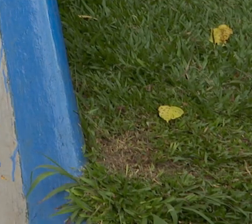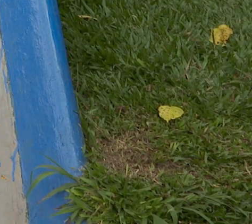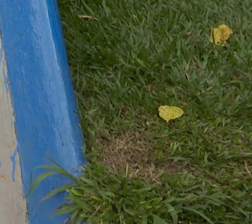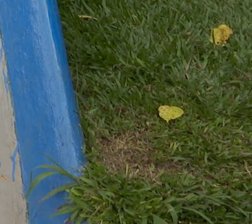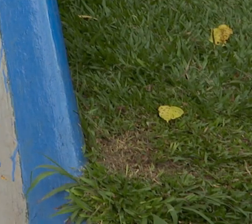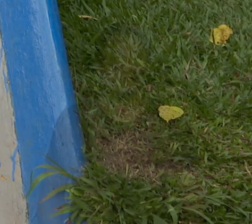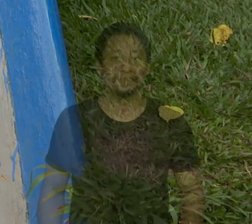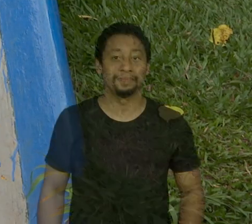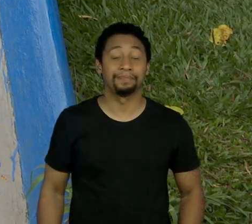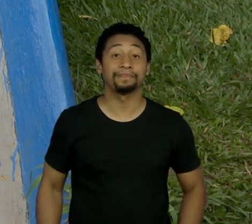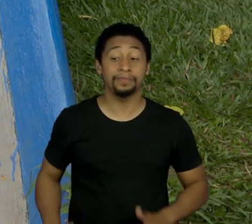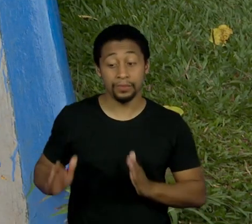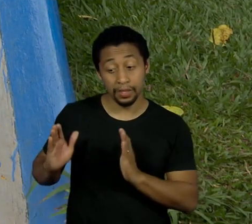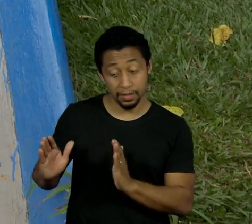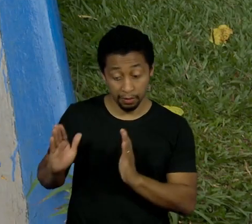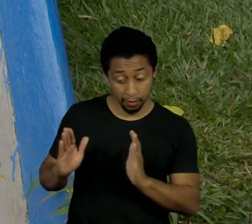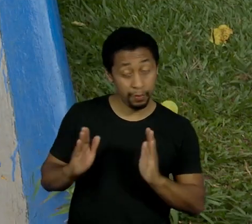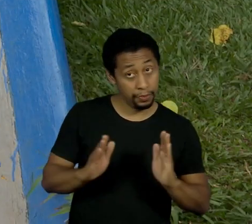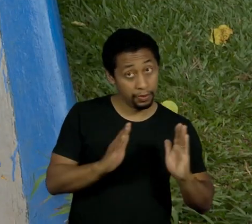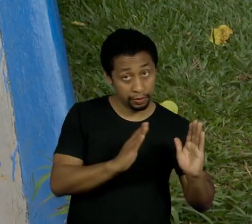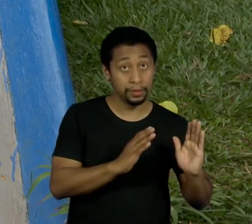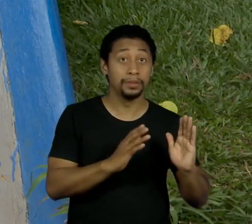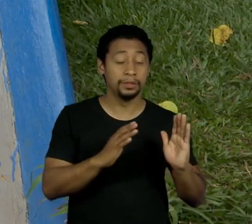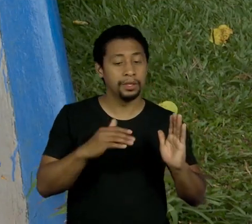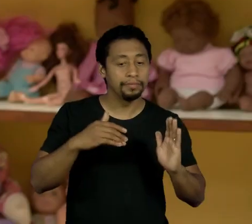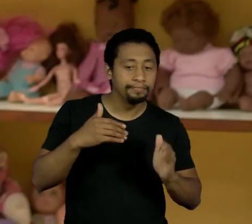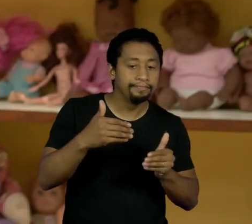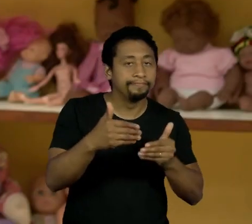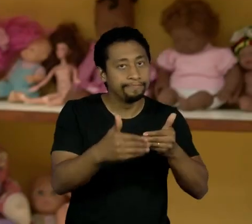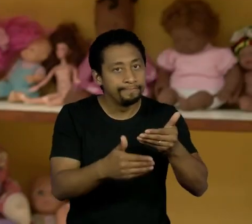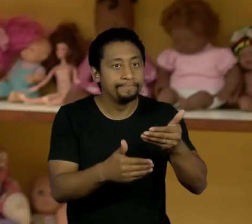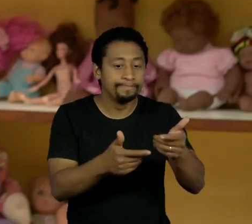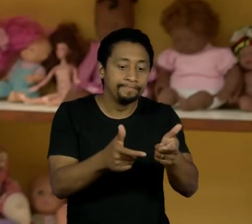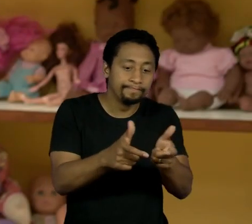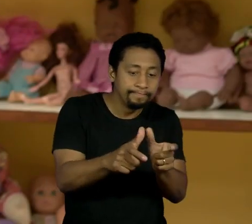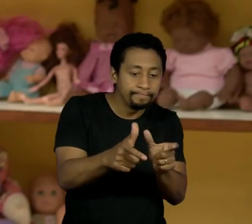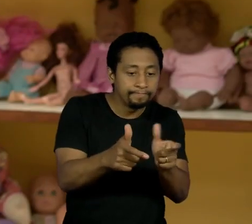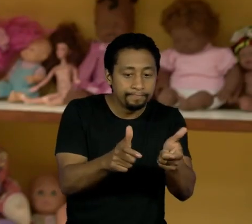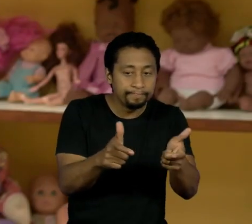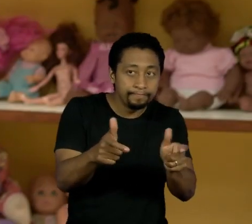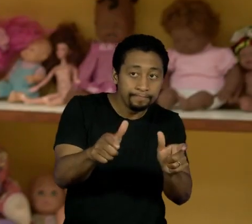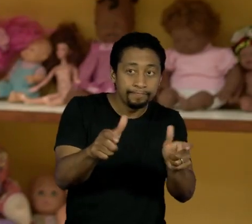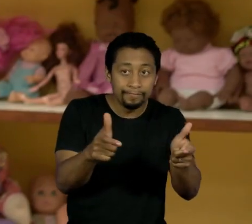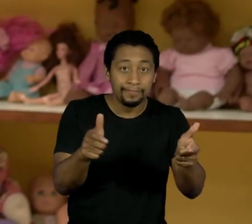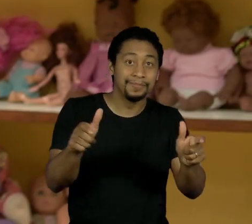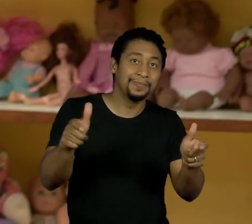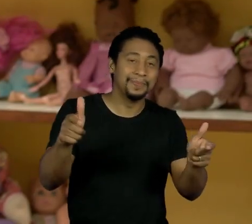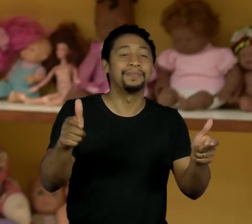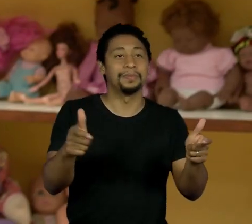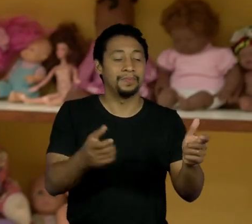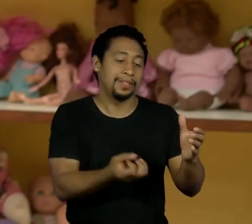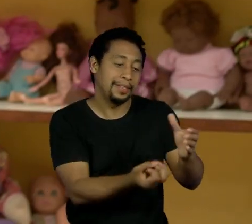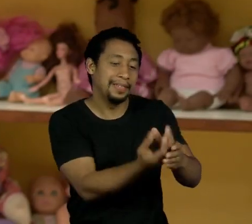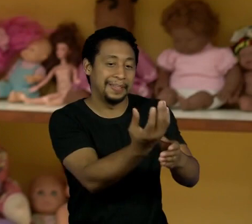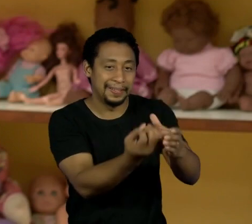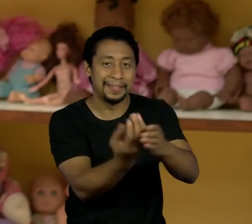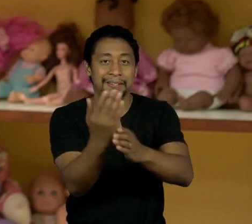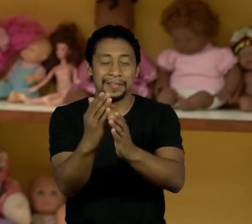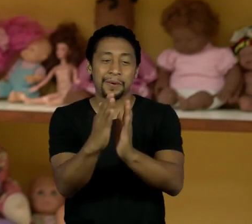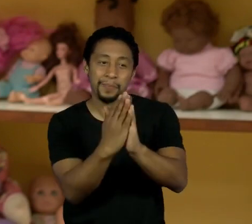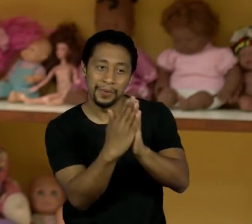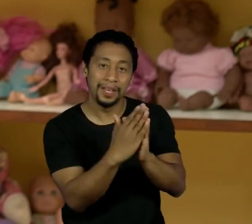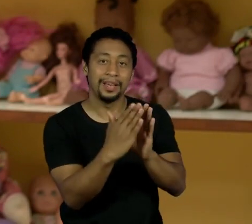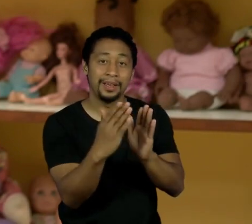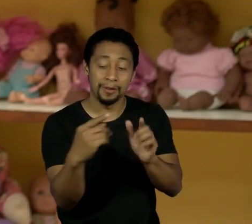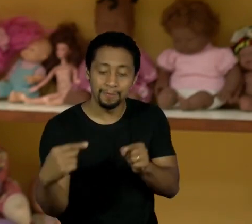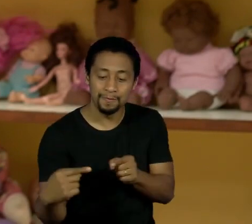É um processo que ele vai ocorrendo aos poucos, né? E que vai criando essa identidade da própria criança